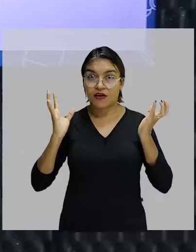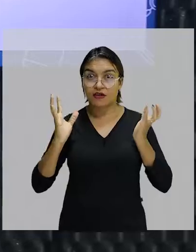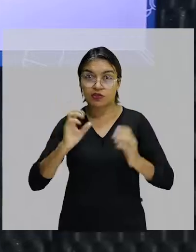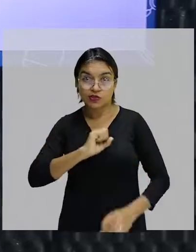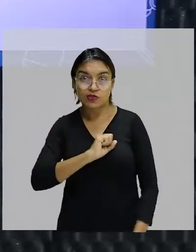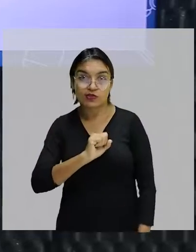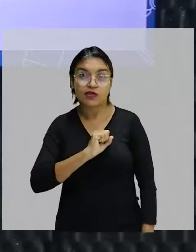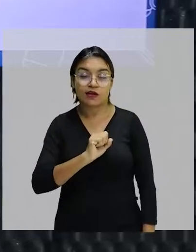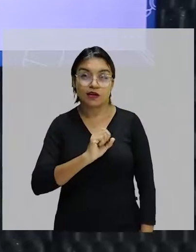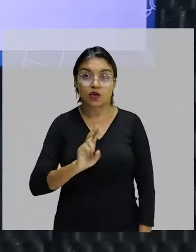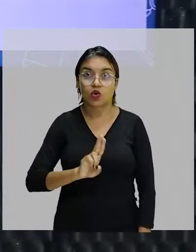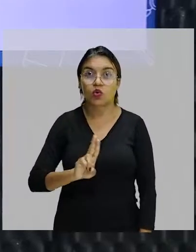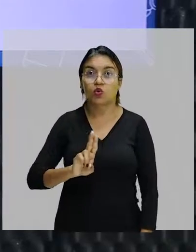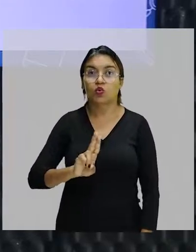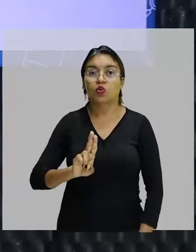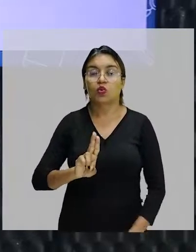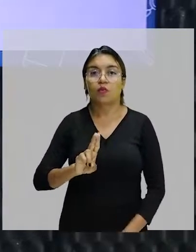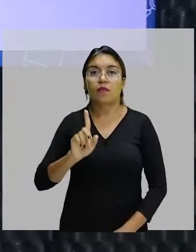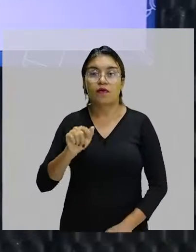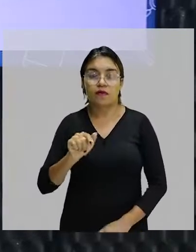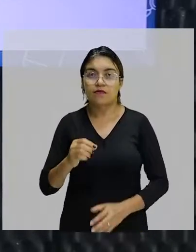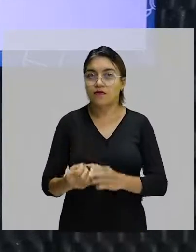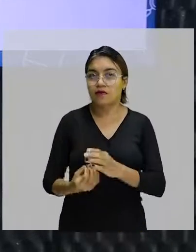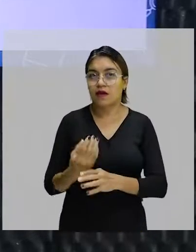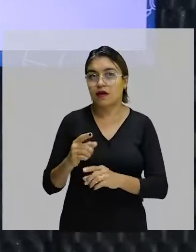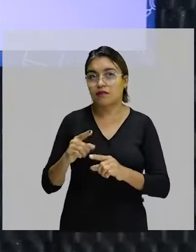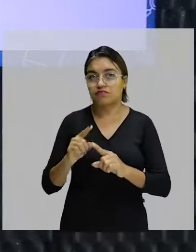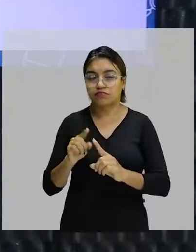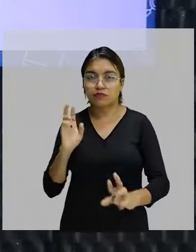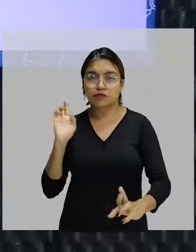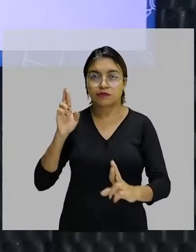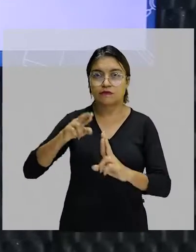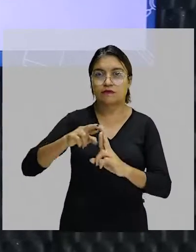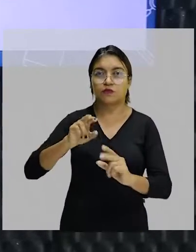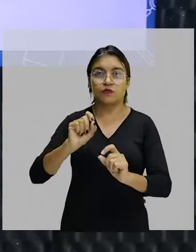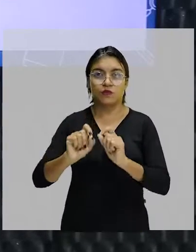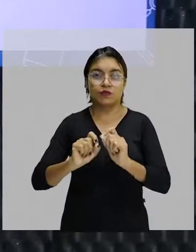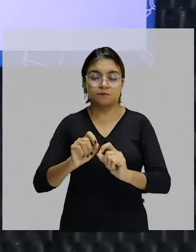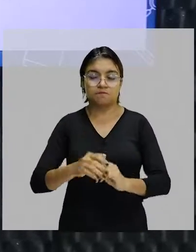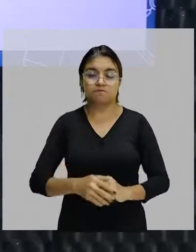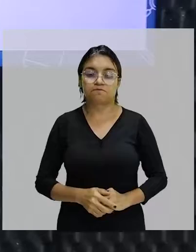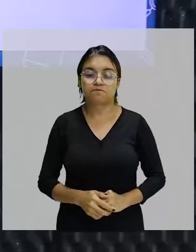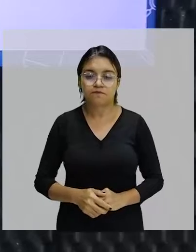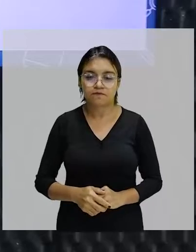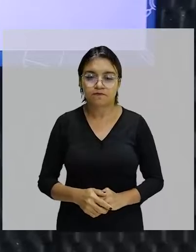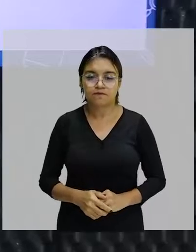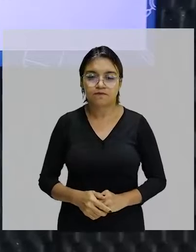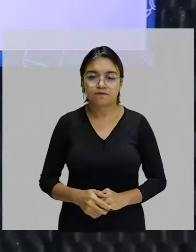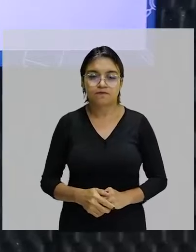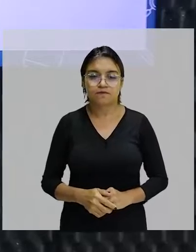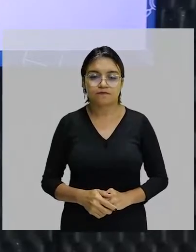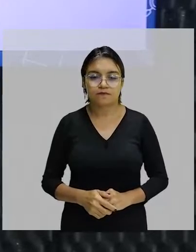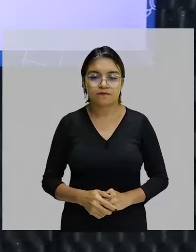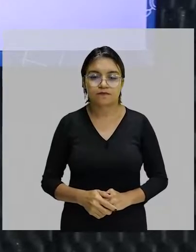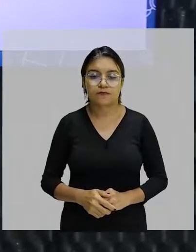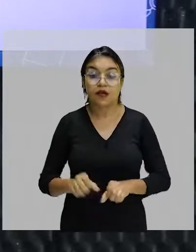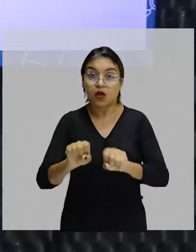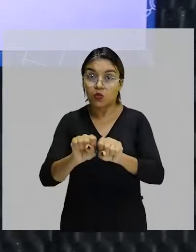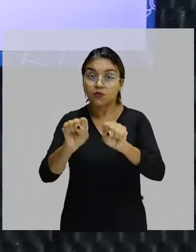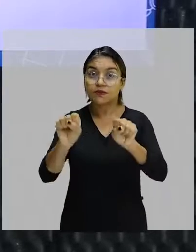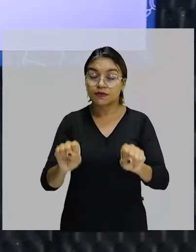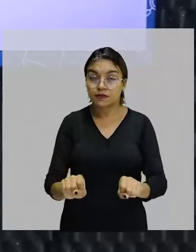nome, ele é formado, ele se refere a um sound system, que é um sistema de